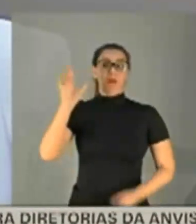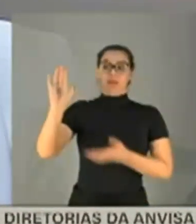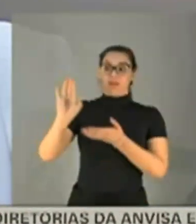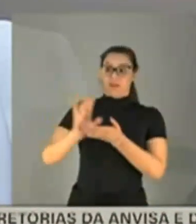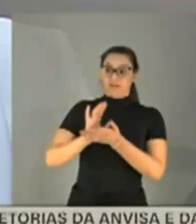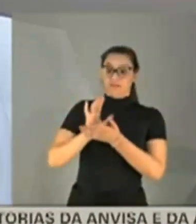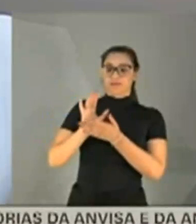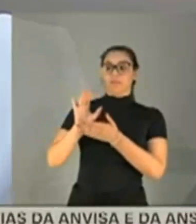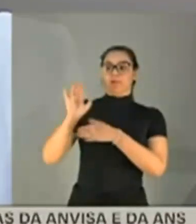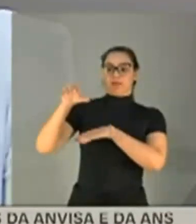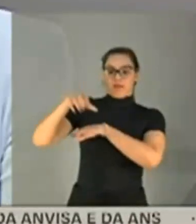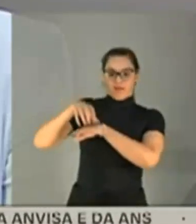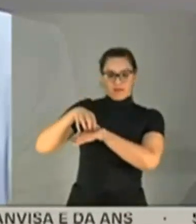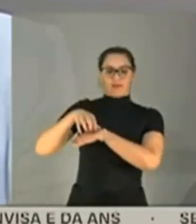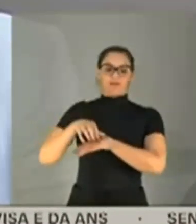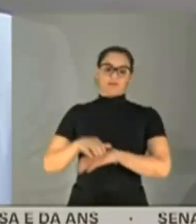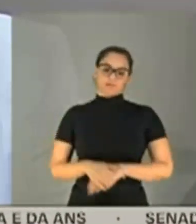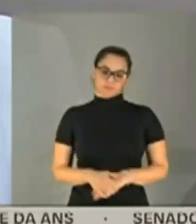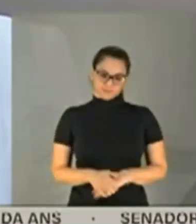carga. Ah, tá.